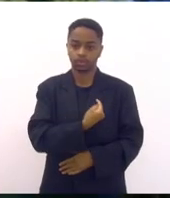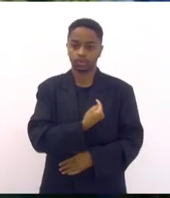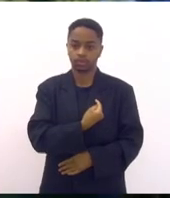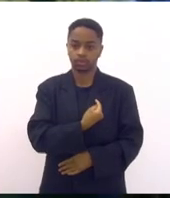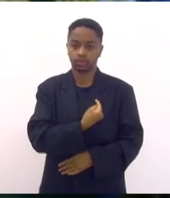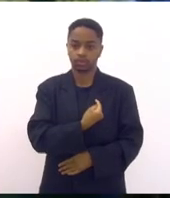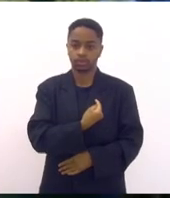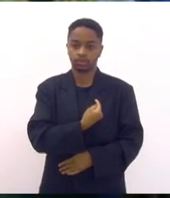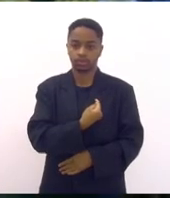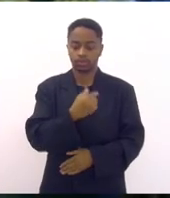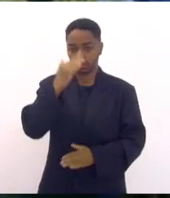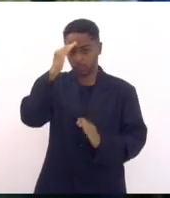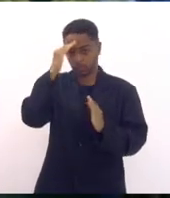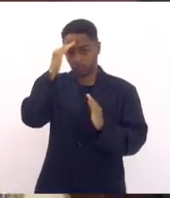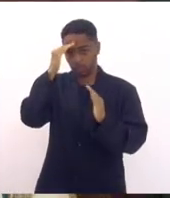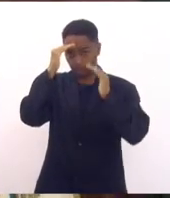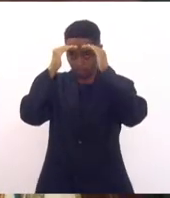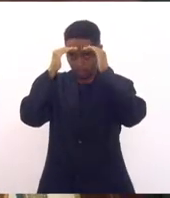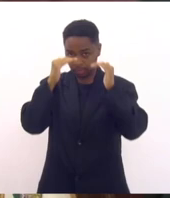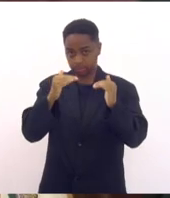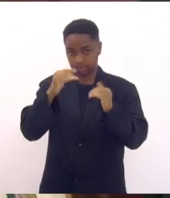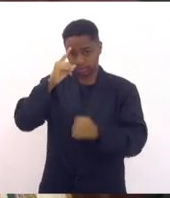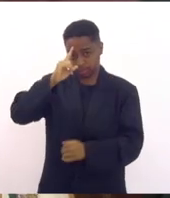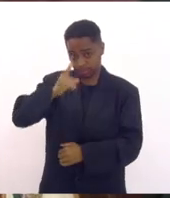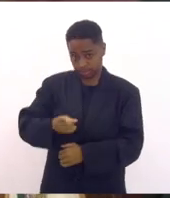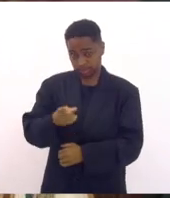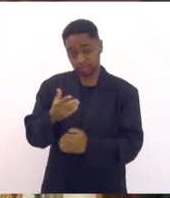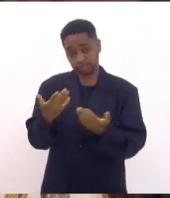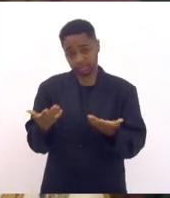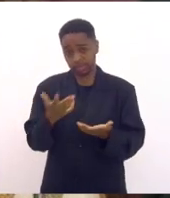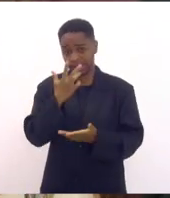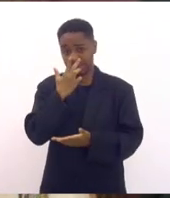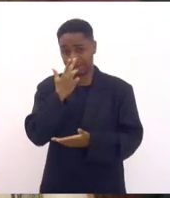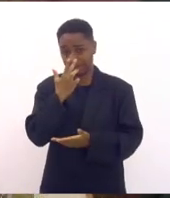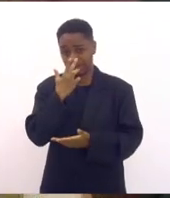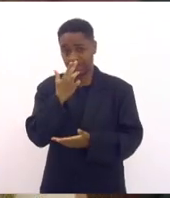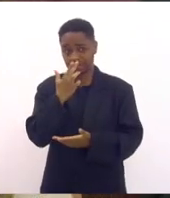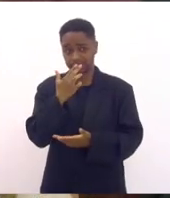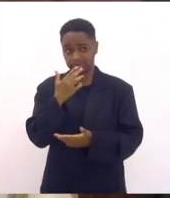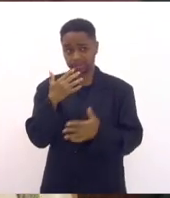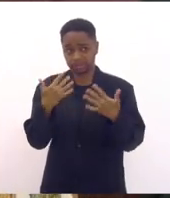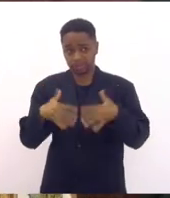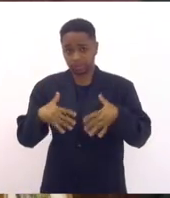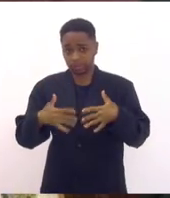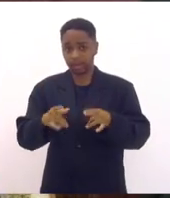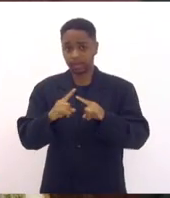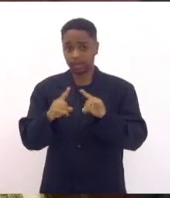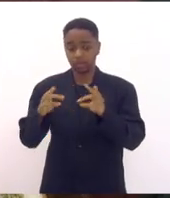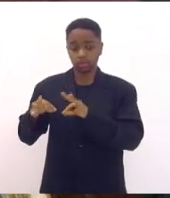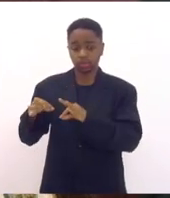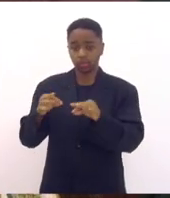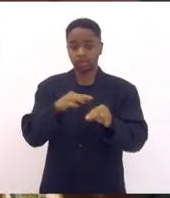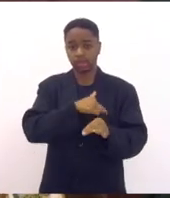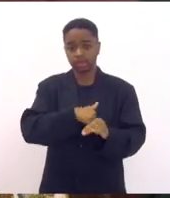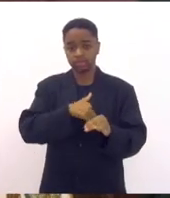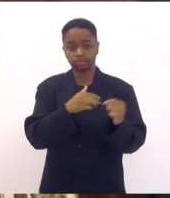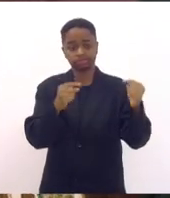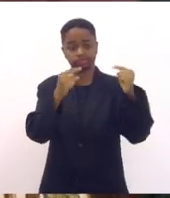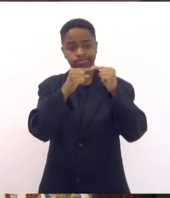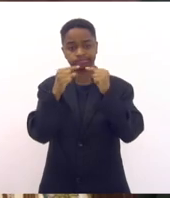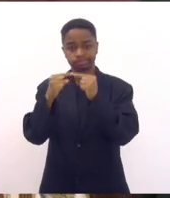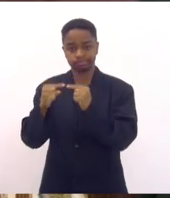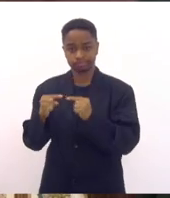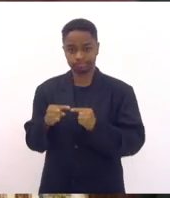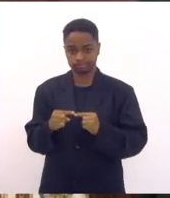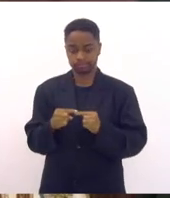dos mandamentos que por incrível que pareça Ele atende a todas as religiões que vocês estão vendo